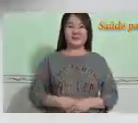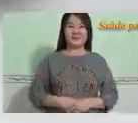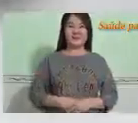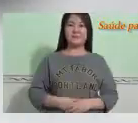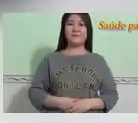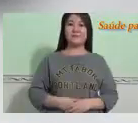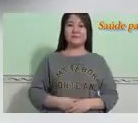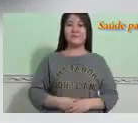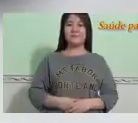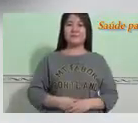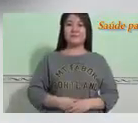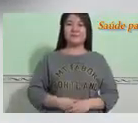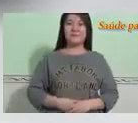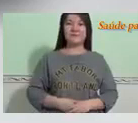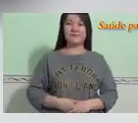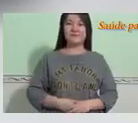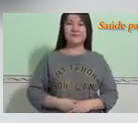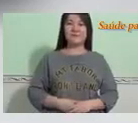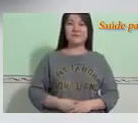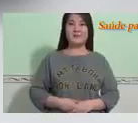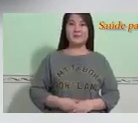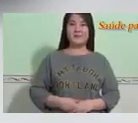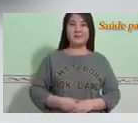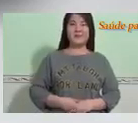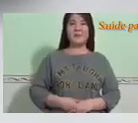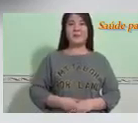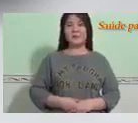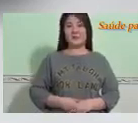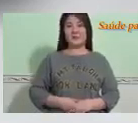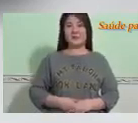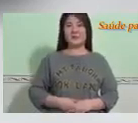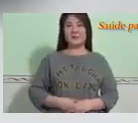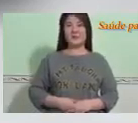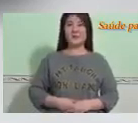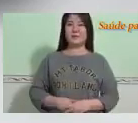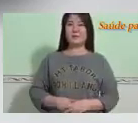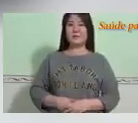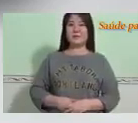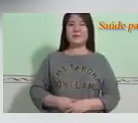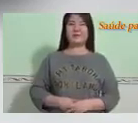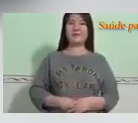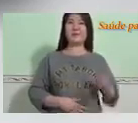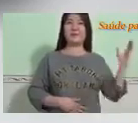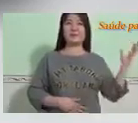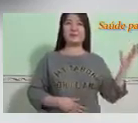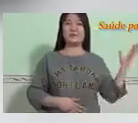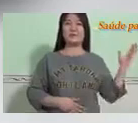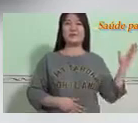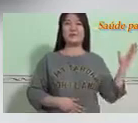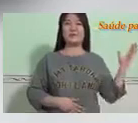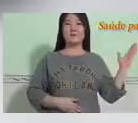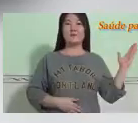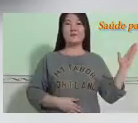procedimento estético bastante seguro e não causa câncer, uma vez que não provoca qualquer tipo de alteração nas células da